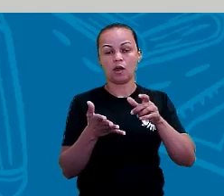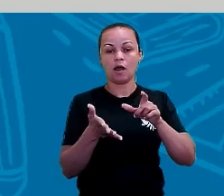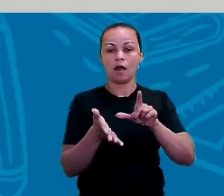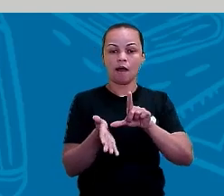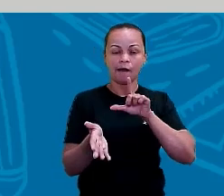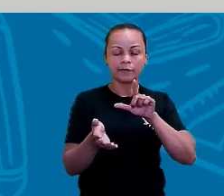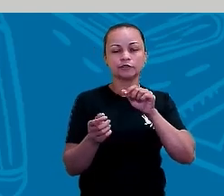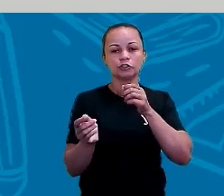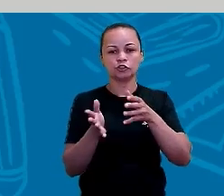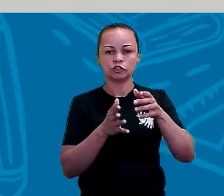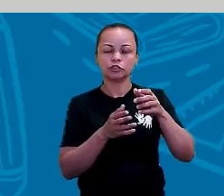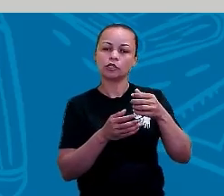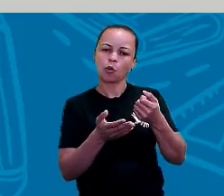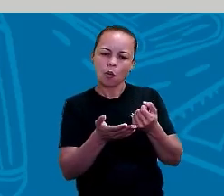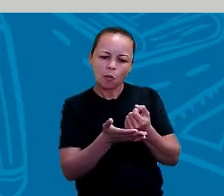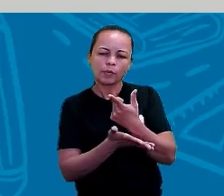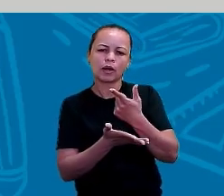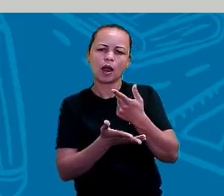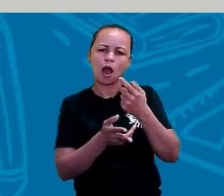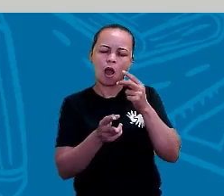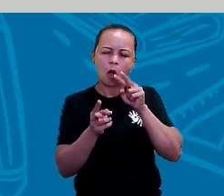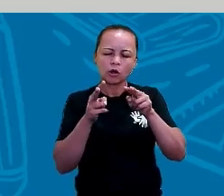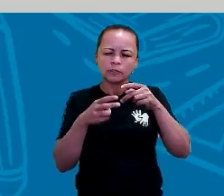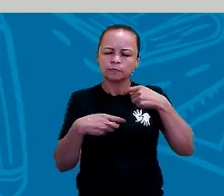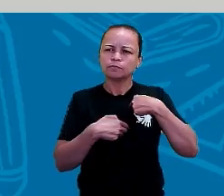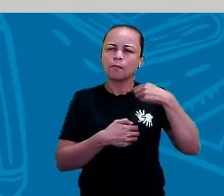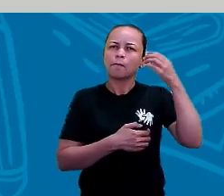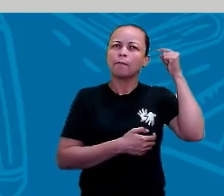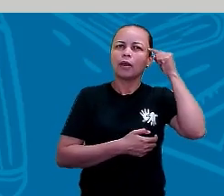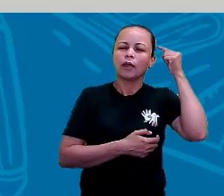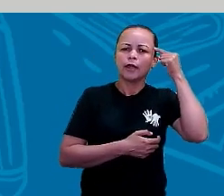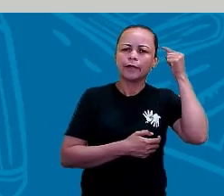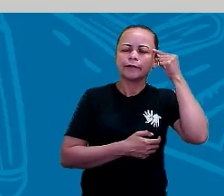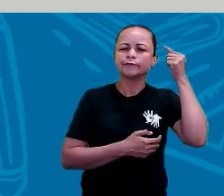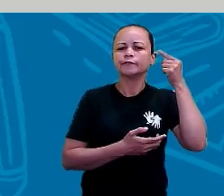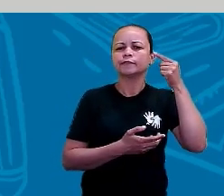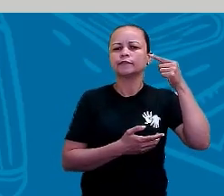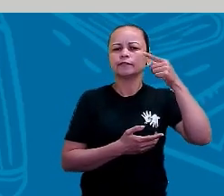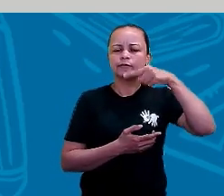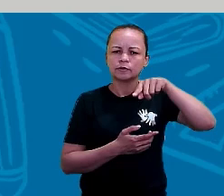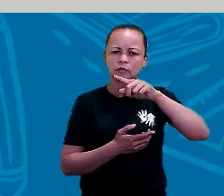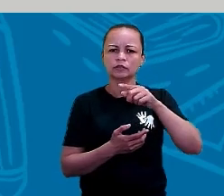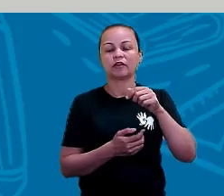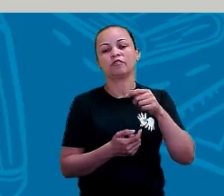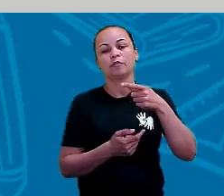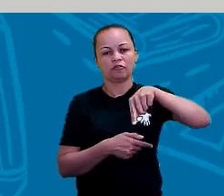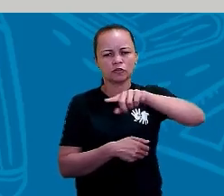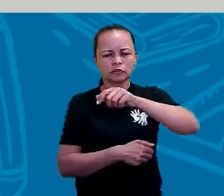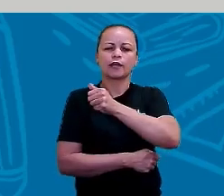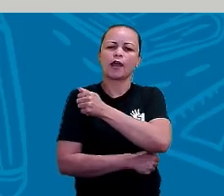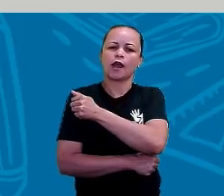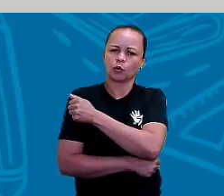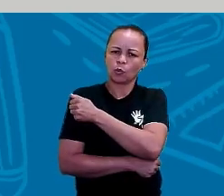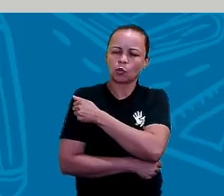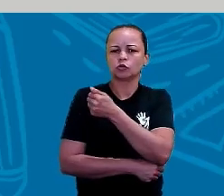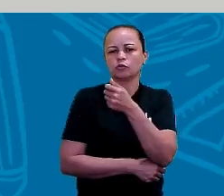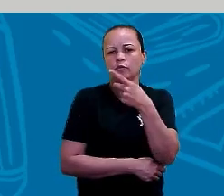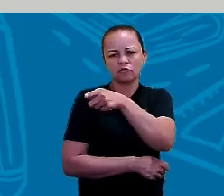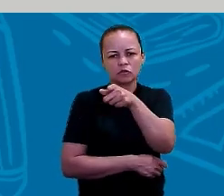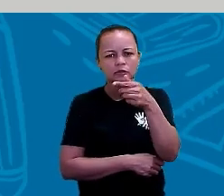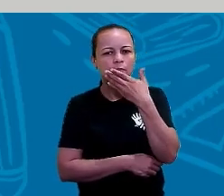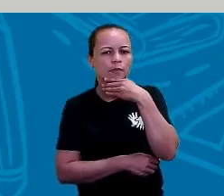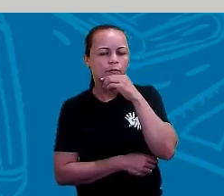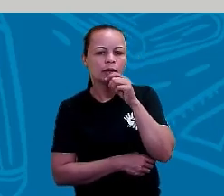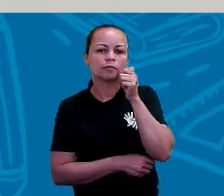ou adquirir qualquer produto, se auto-pergunte. Isso serve para você, aluno, isso serve para você, papai e